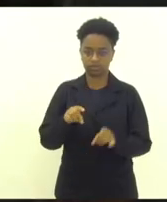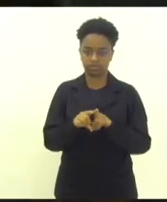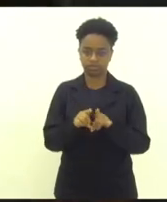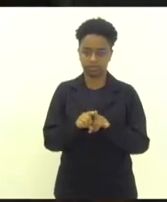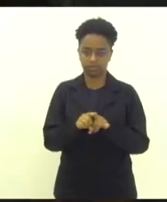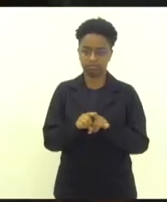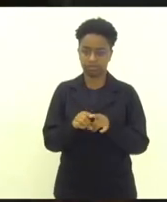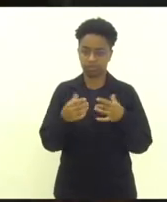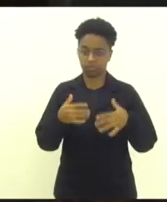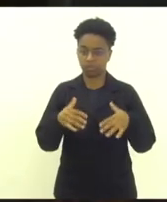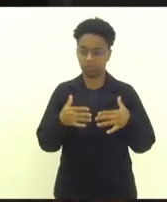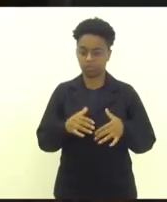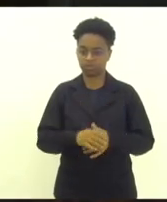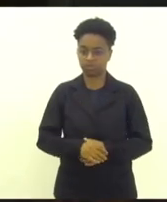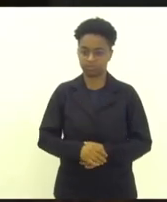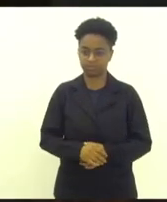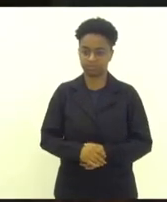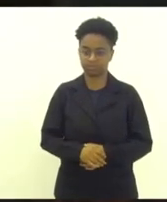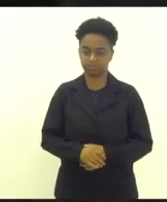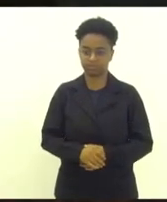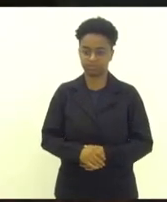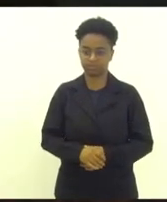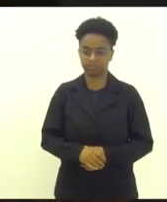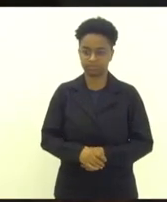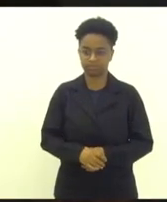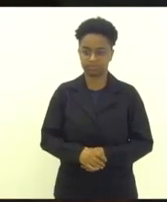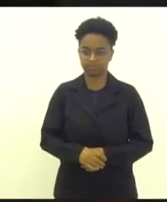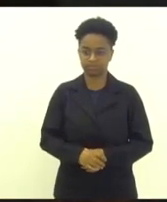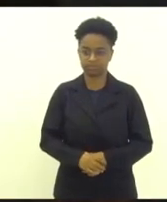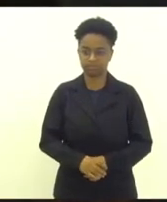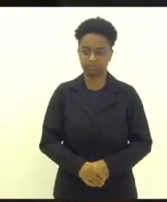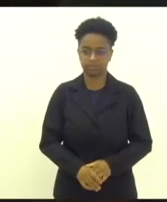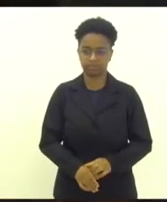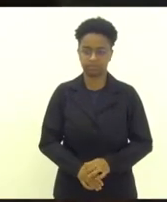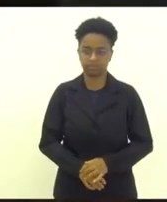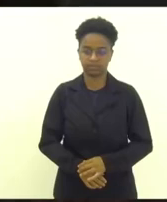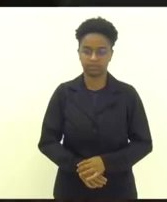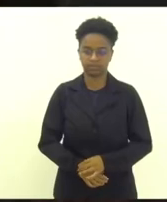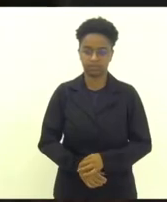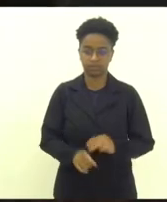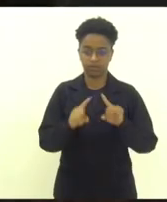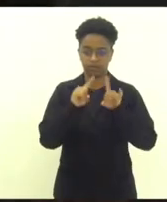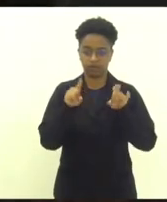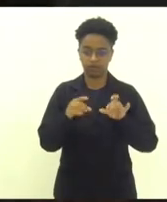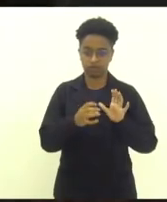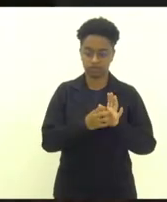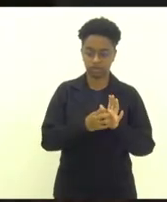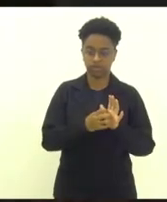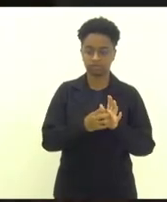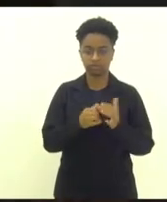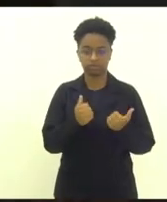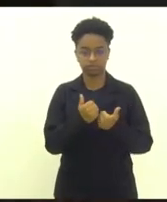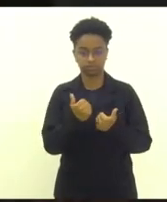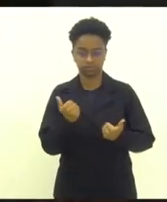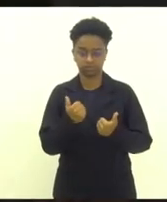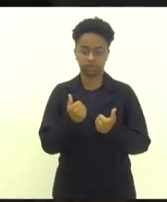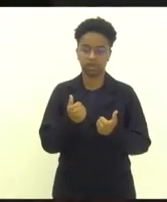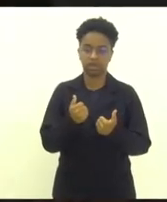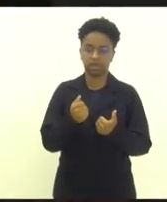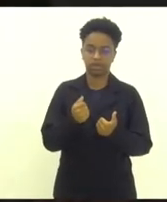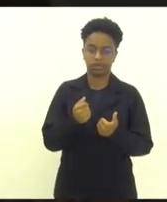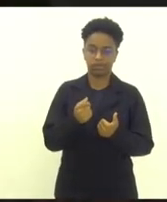Tá o terror da rua terror da rua servidores assessores públicos presentes